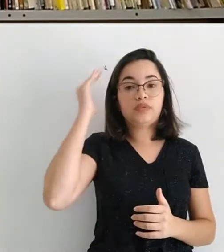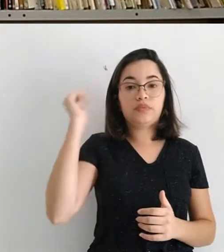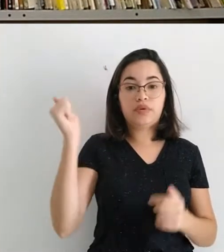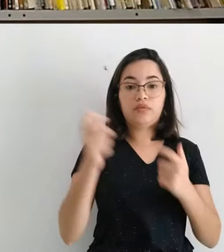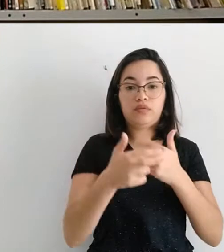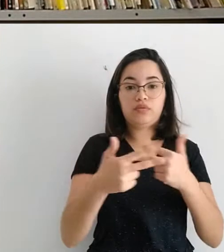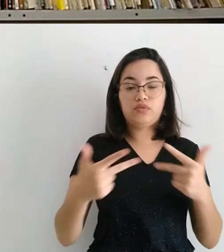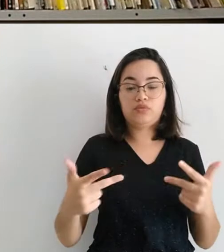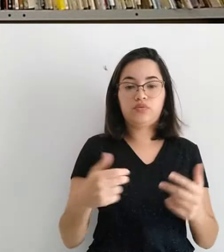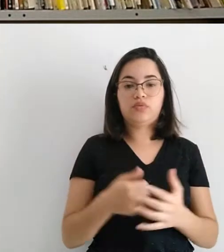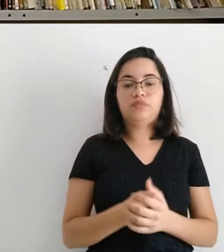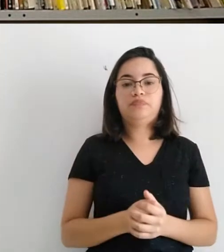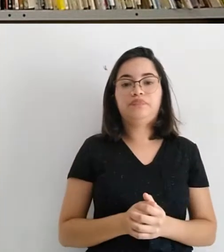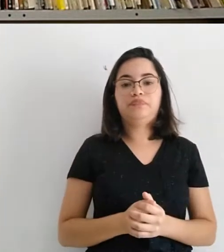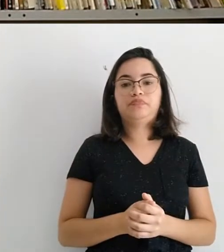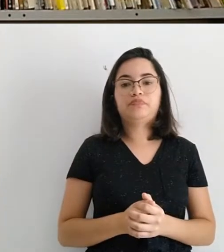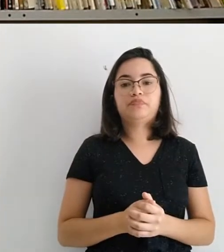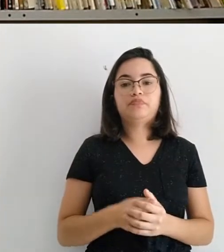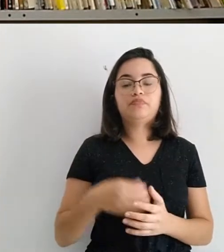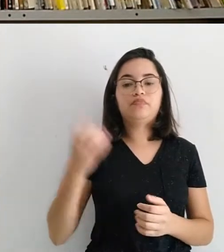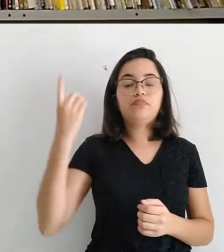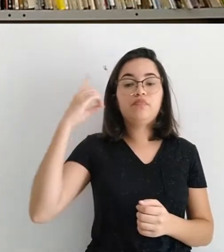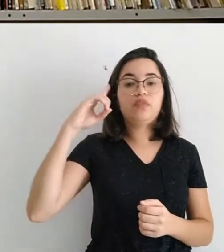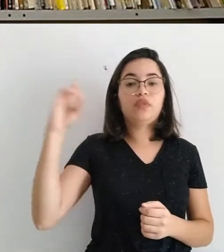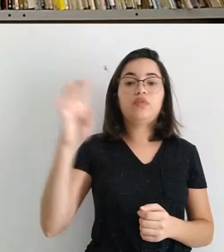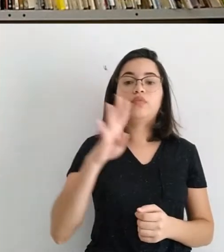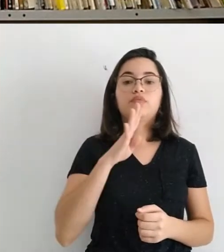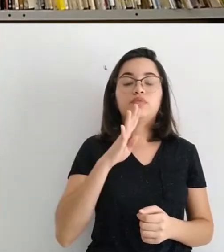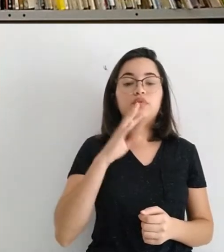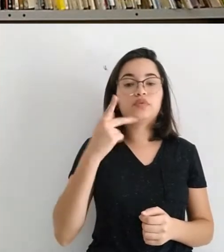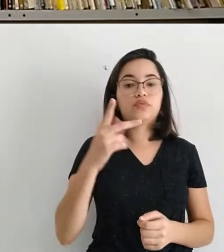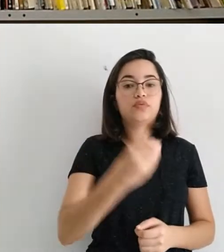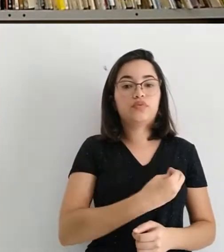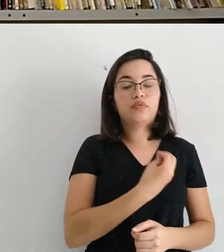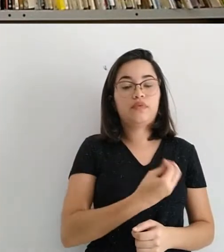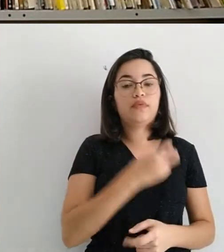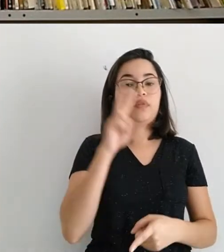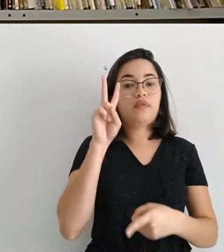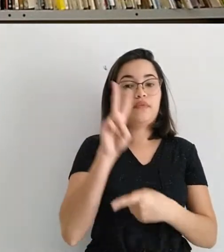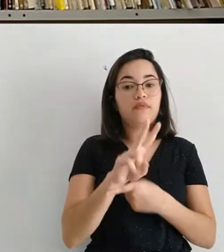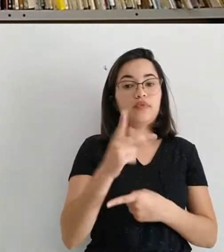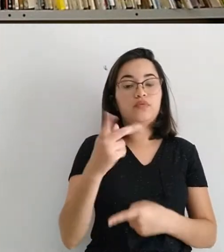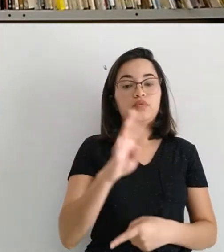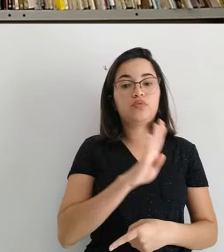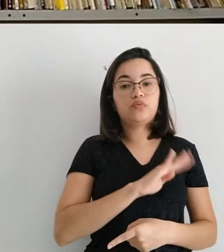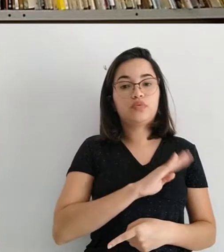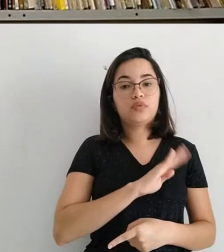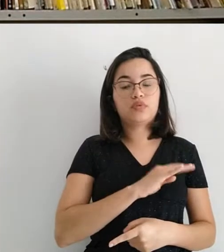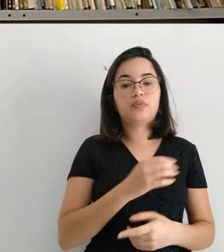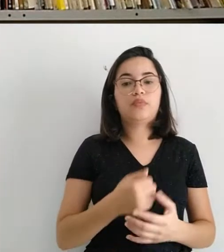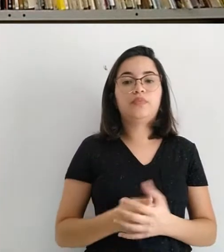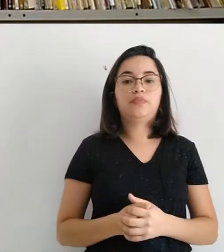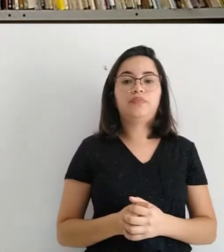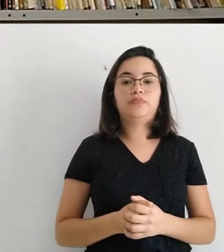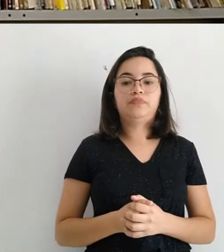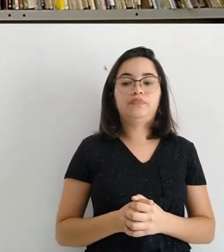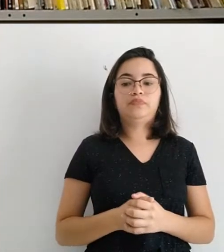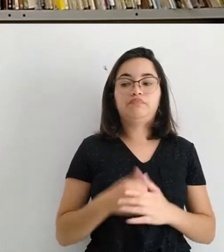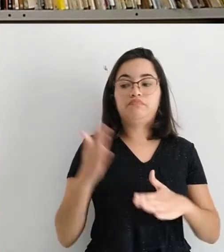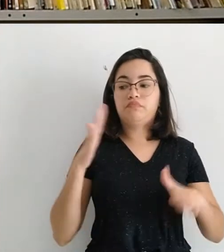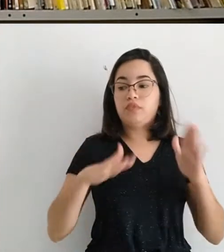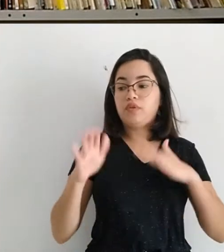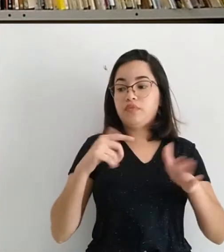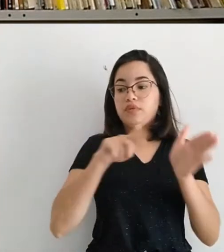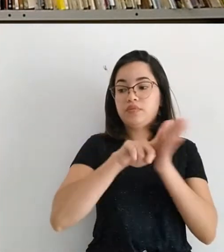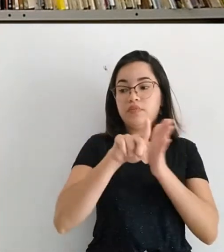sabendo disso, que Deus conhece a sua vida, vê o seu coração, talvez